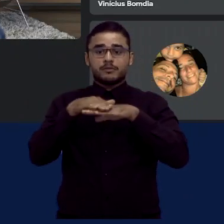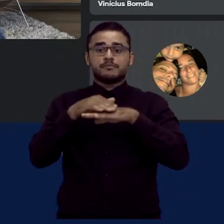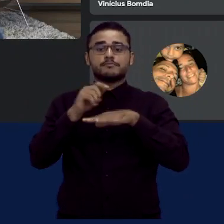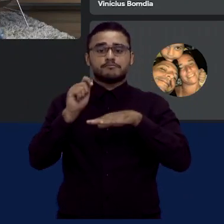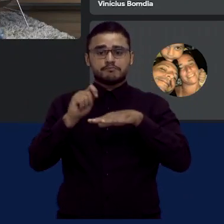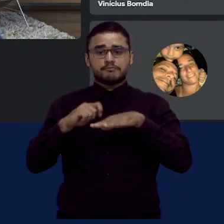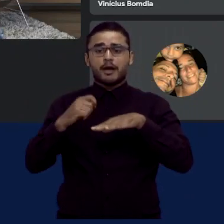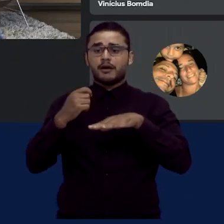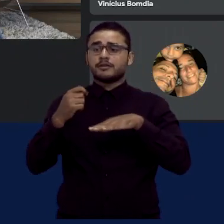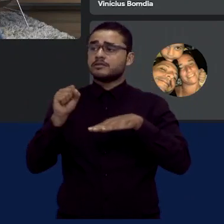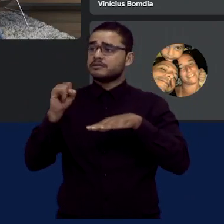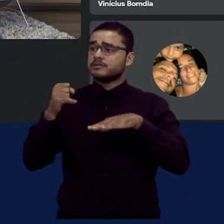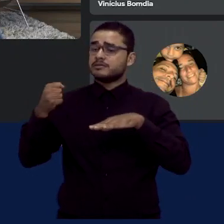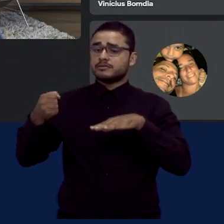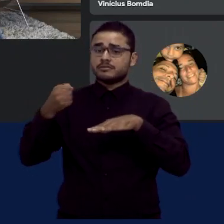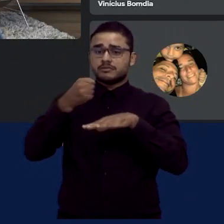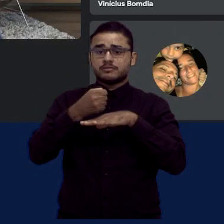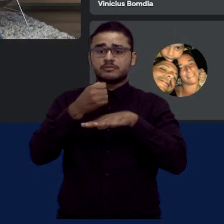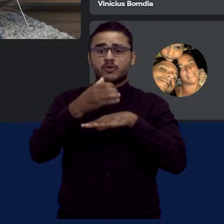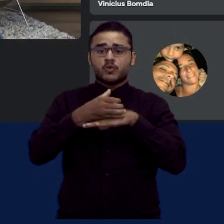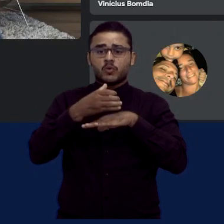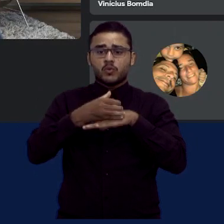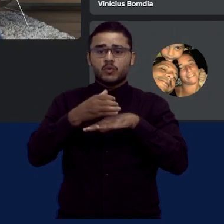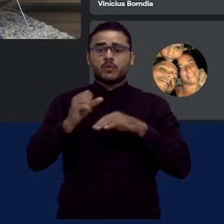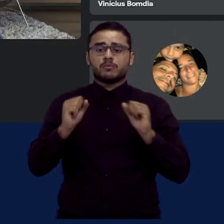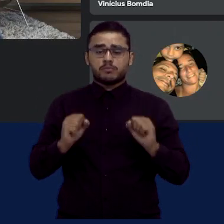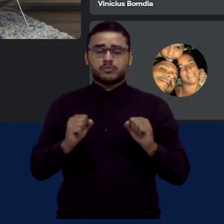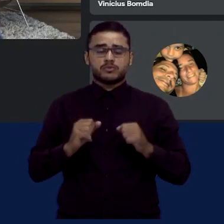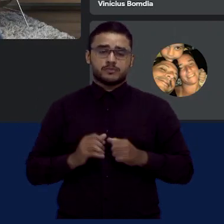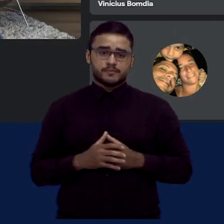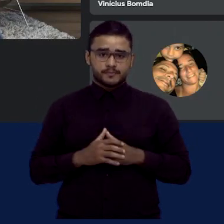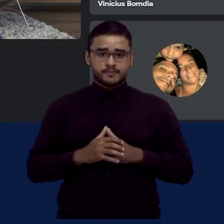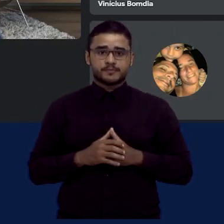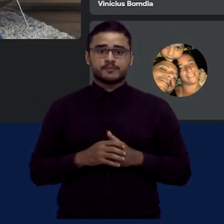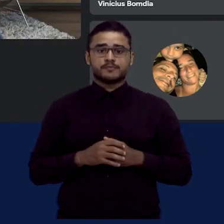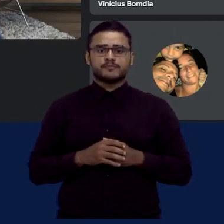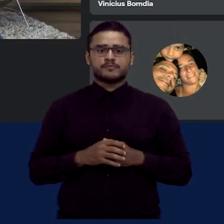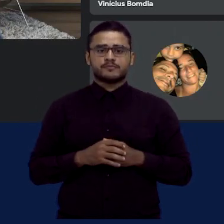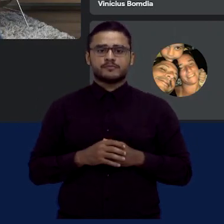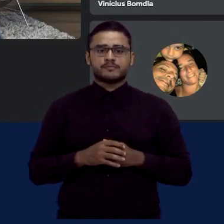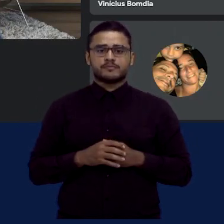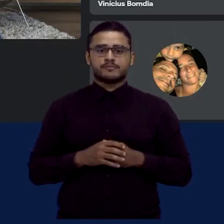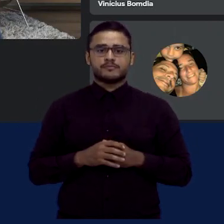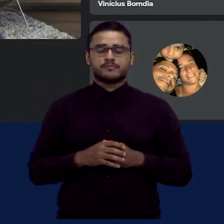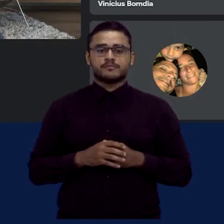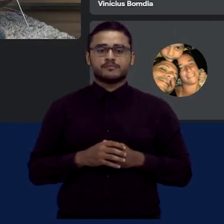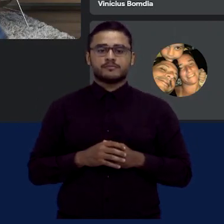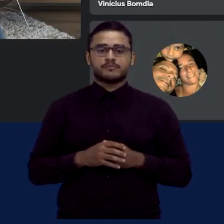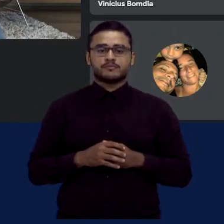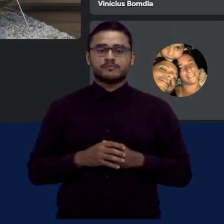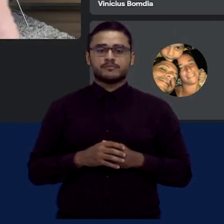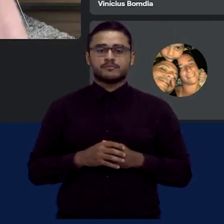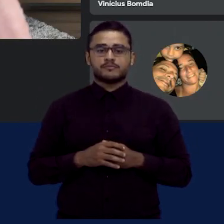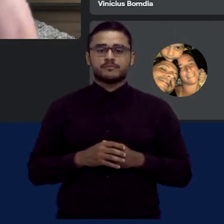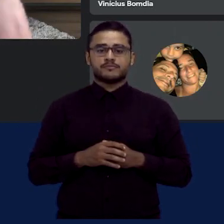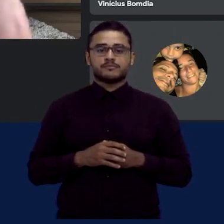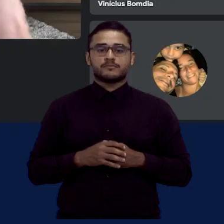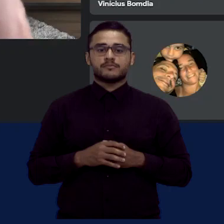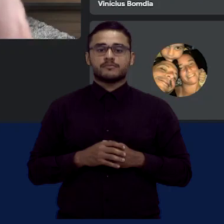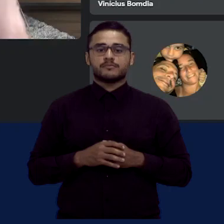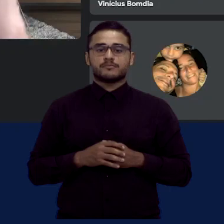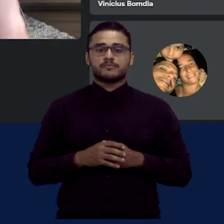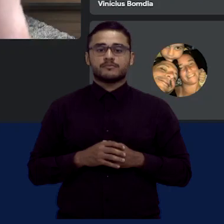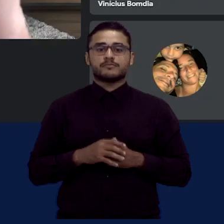Tem uma complexão física pequena, porém é como se fosse uma rolha, mas uma rolha de